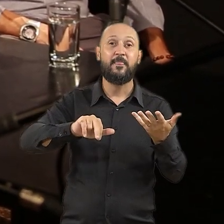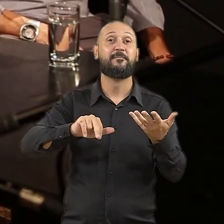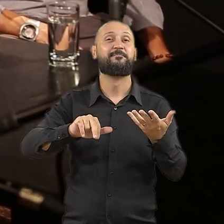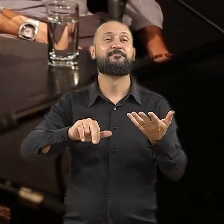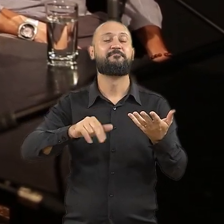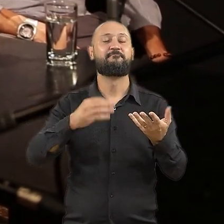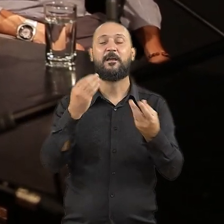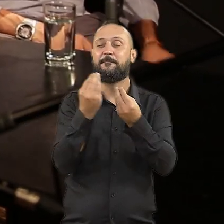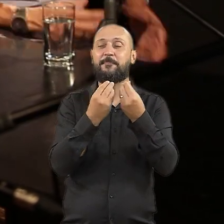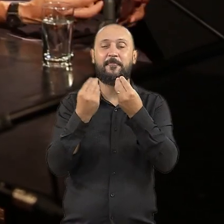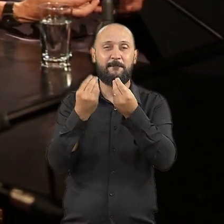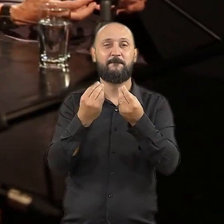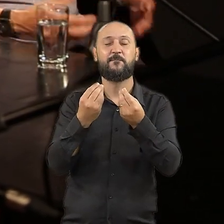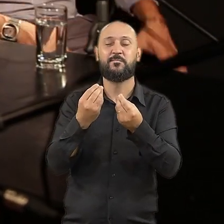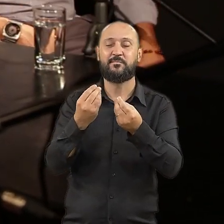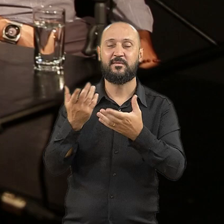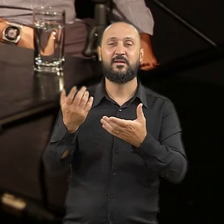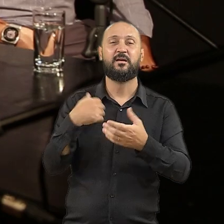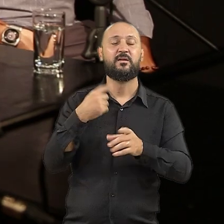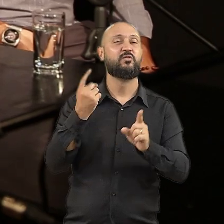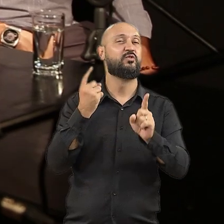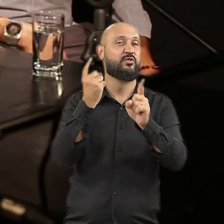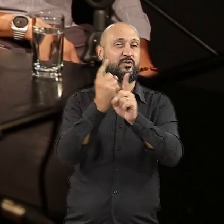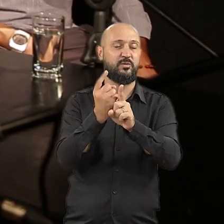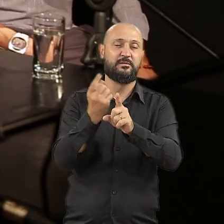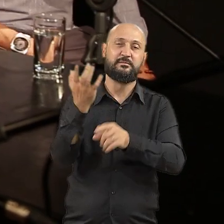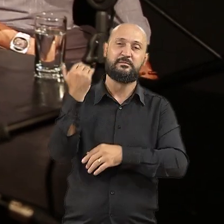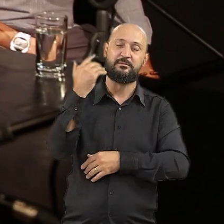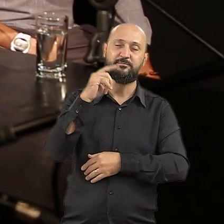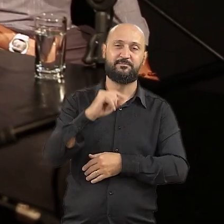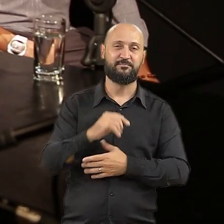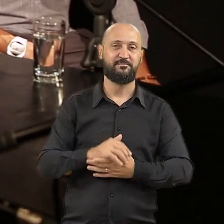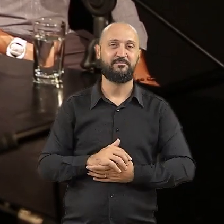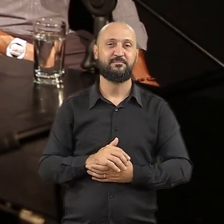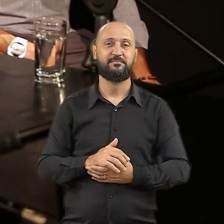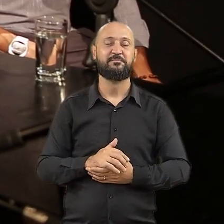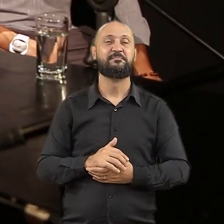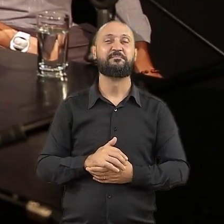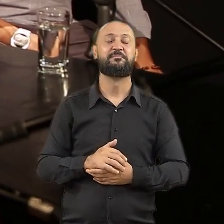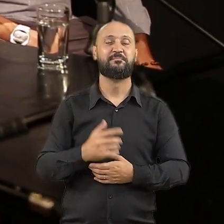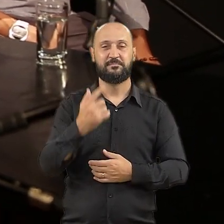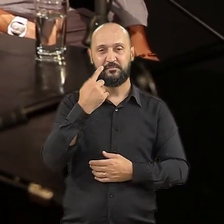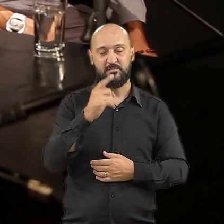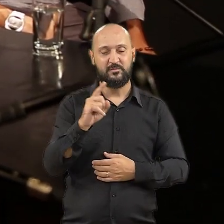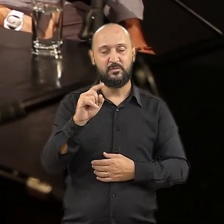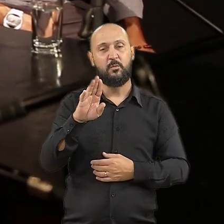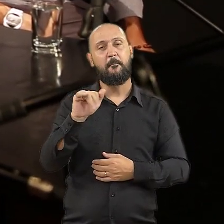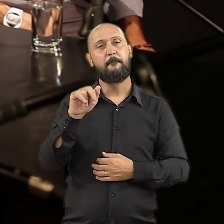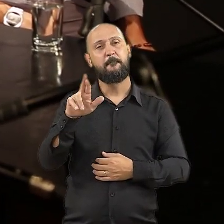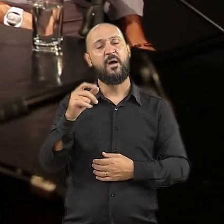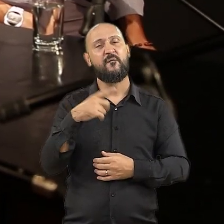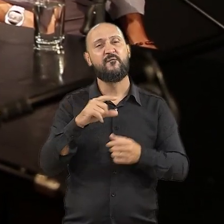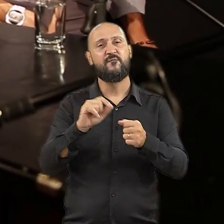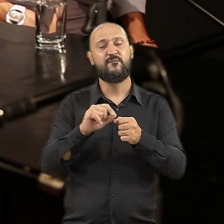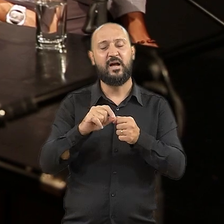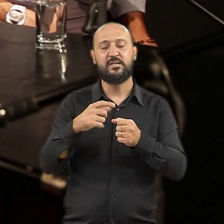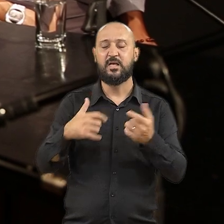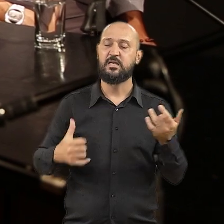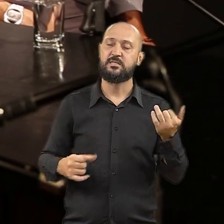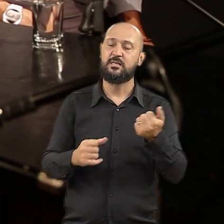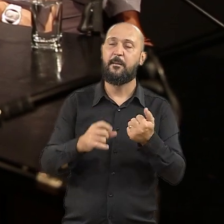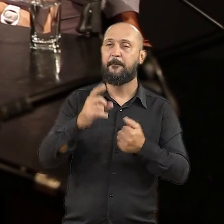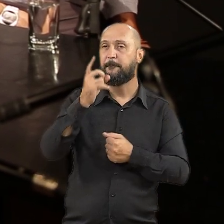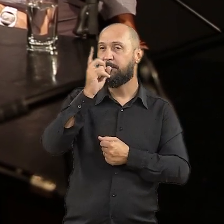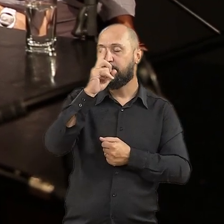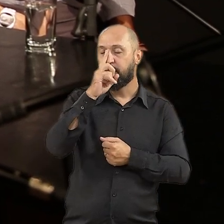mas saboroso. Aí salada de frutas. A gente encontrou um dia, estávamos num desses bares e falou assim, vamos fazer uma serenata para